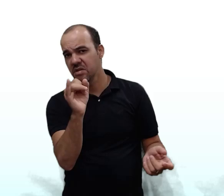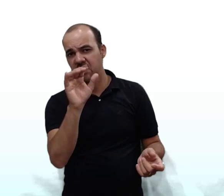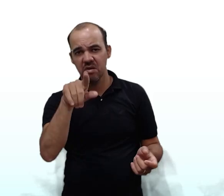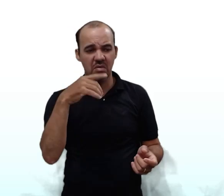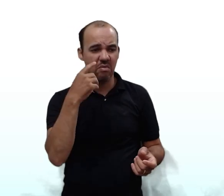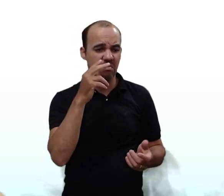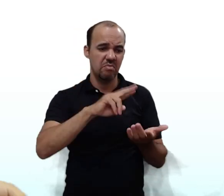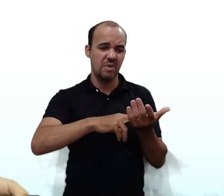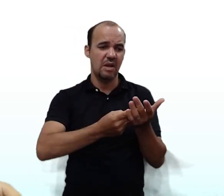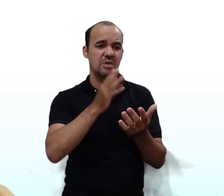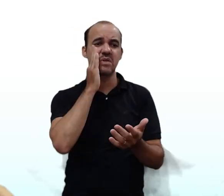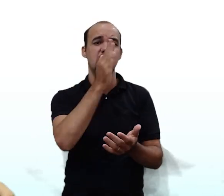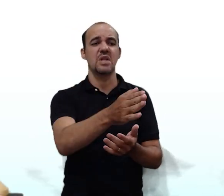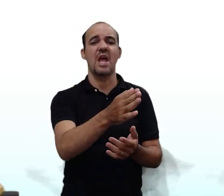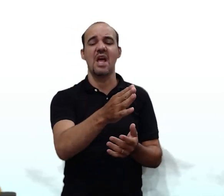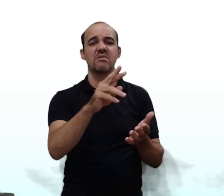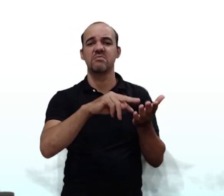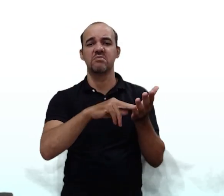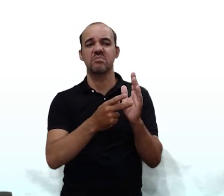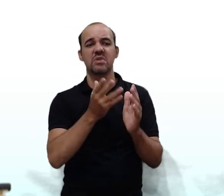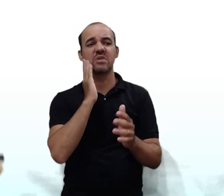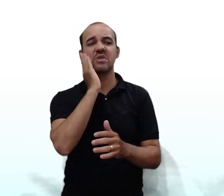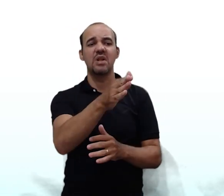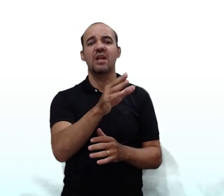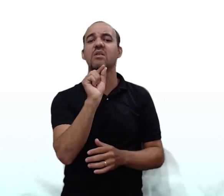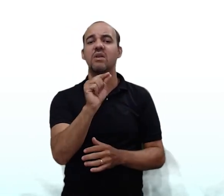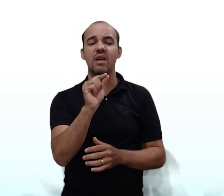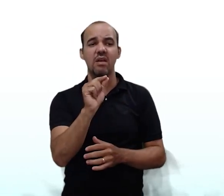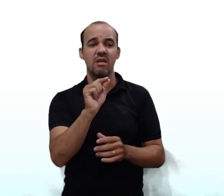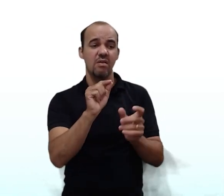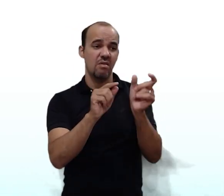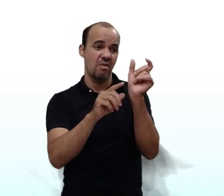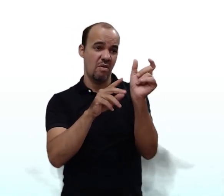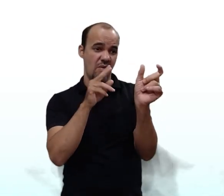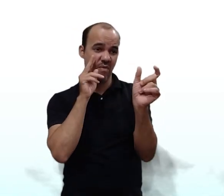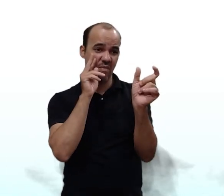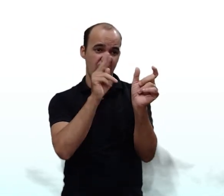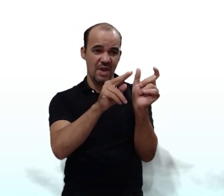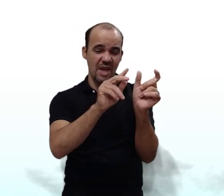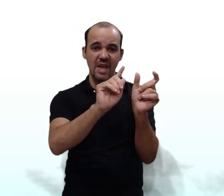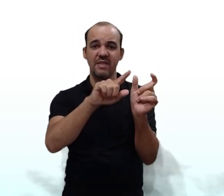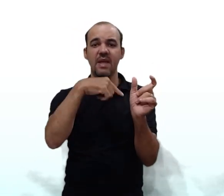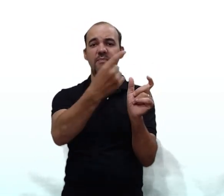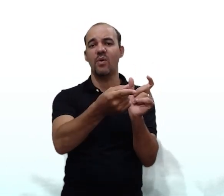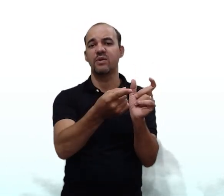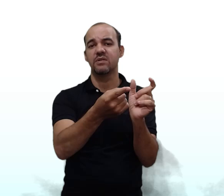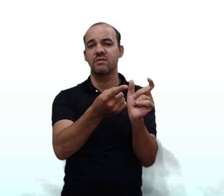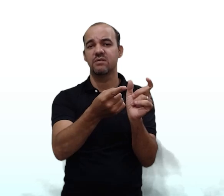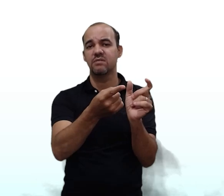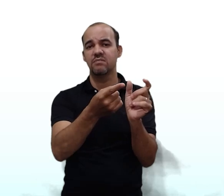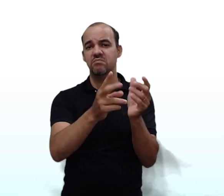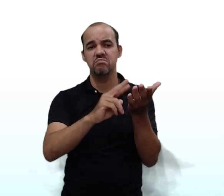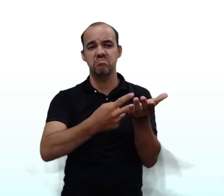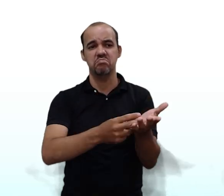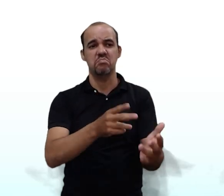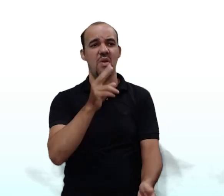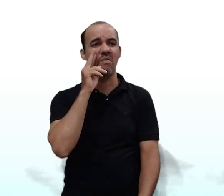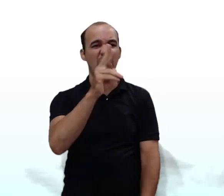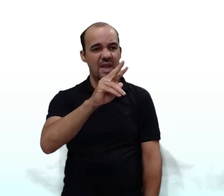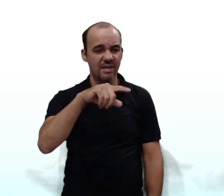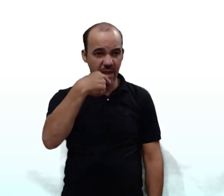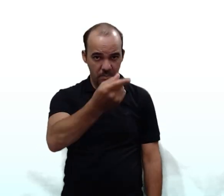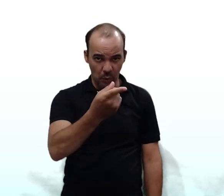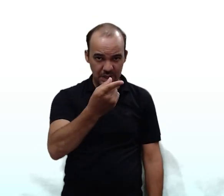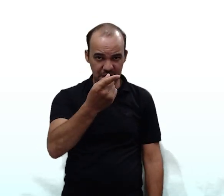look after, o que é que significa isso literalmente falando? Olhar, after significa depois. Ah, Rafa, então quer dizer que